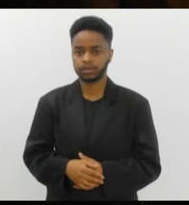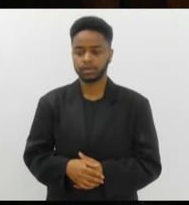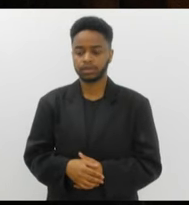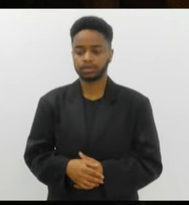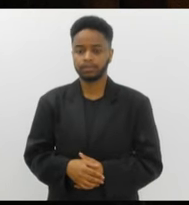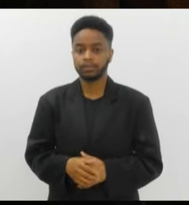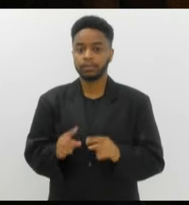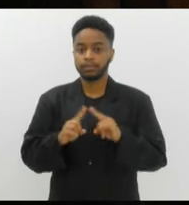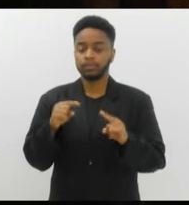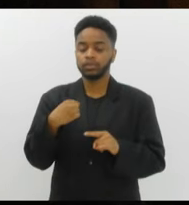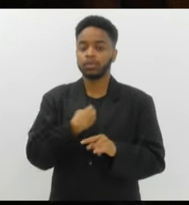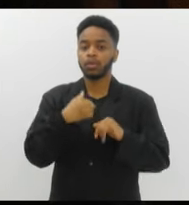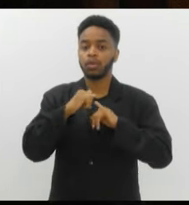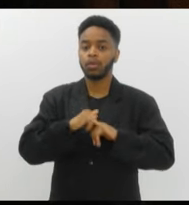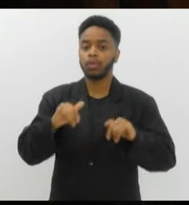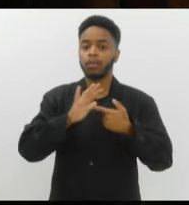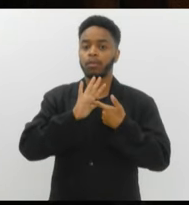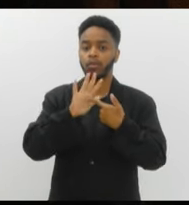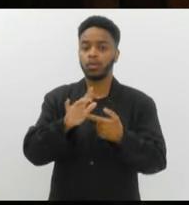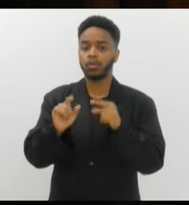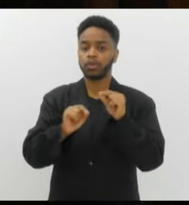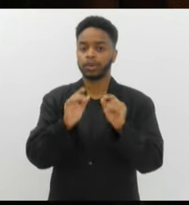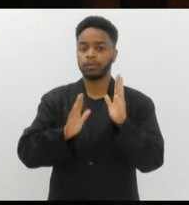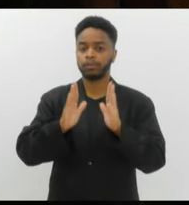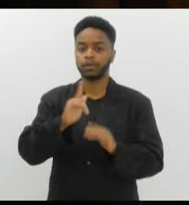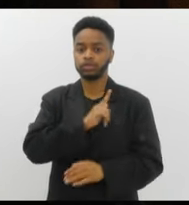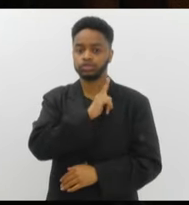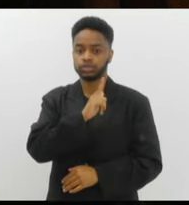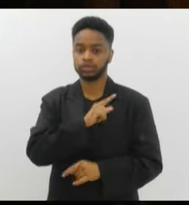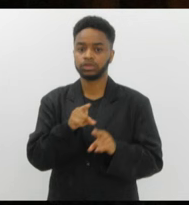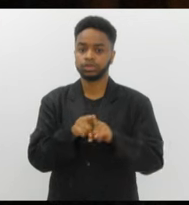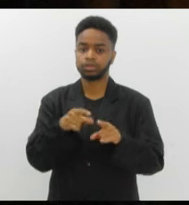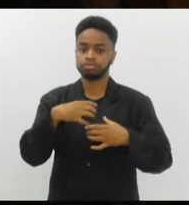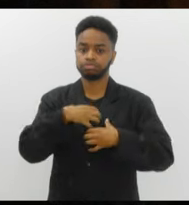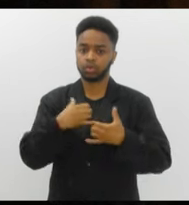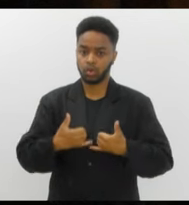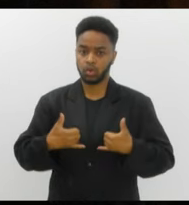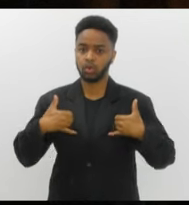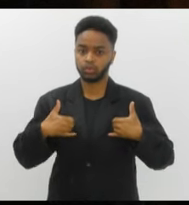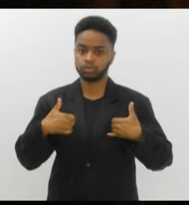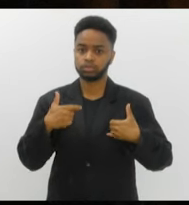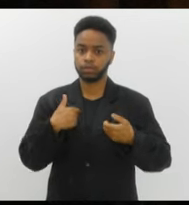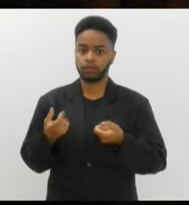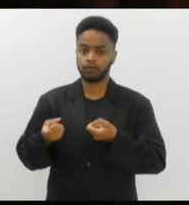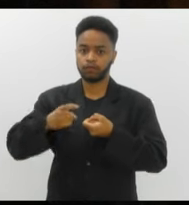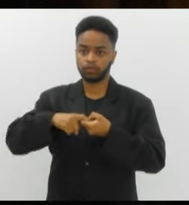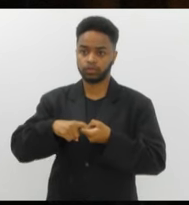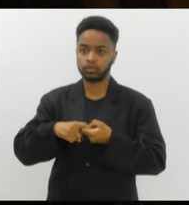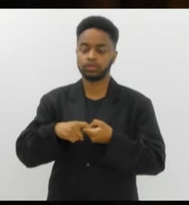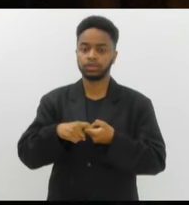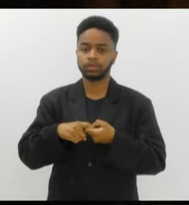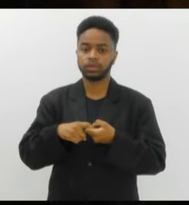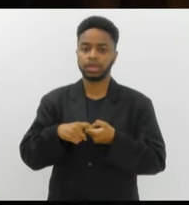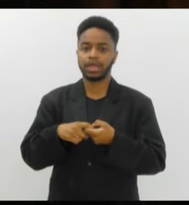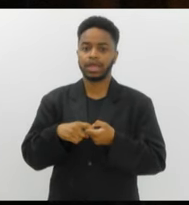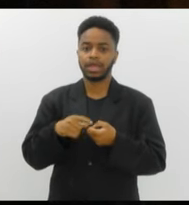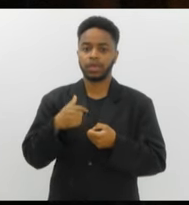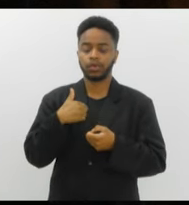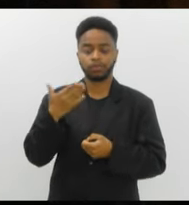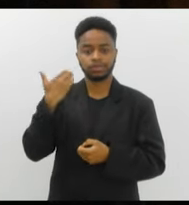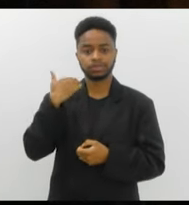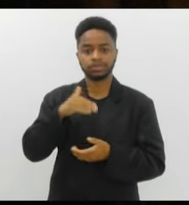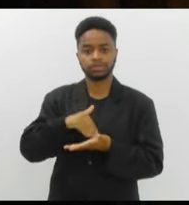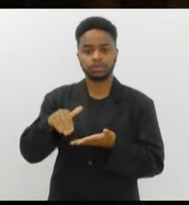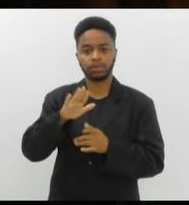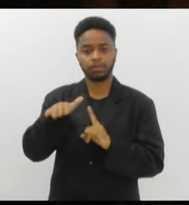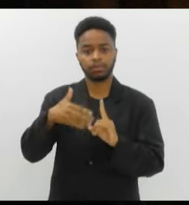E a gente mostrou, né, nessa gestão, e eu com muito orgulho reassumo meu mandato depois de ter sido secretário de Meio Ambiente da cidade do Rio de